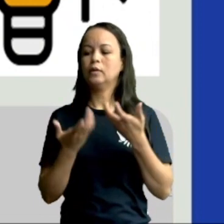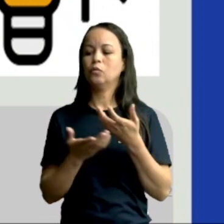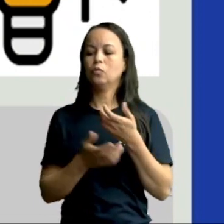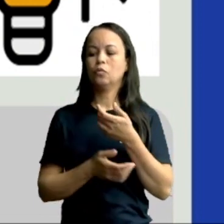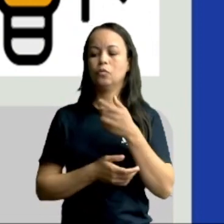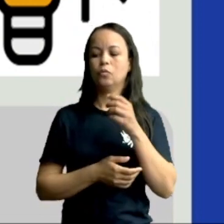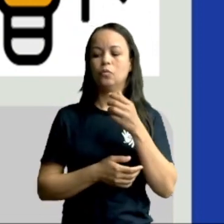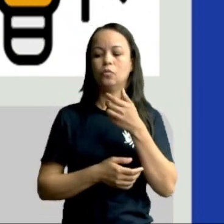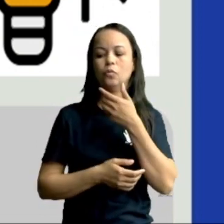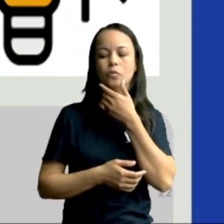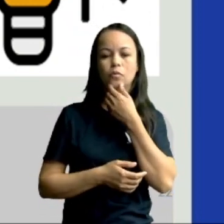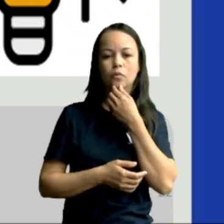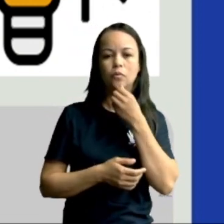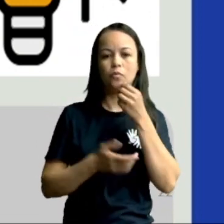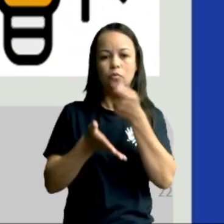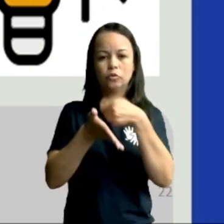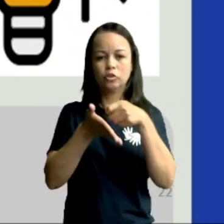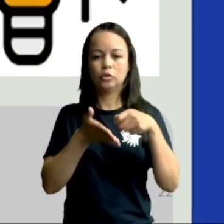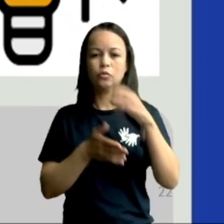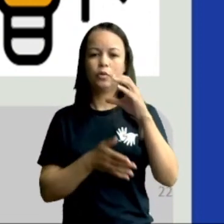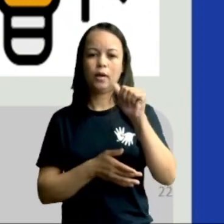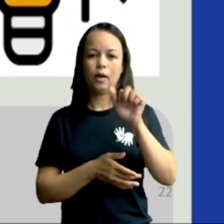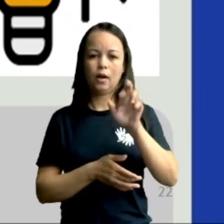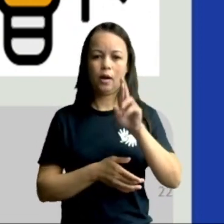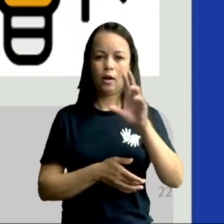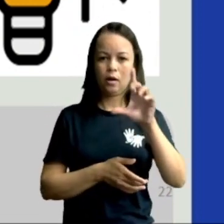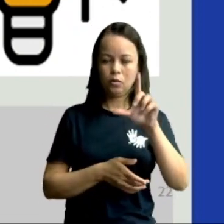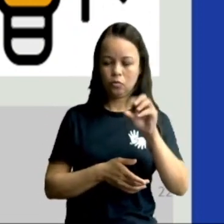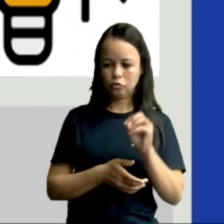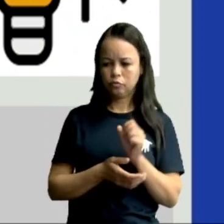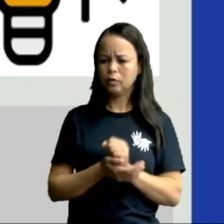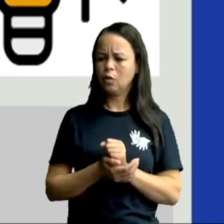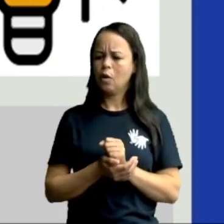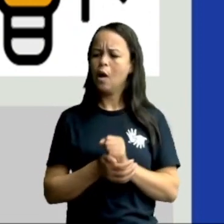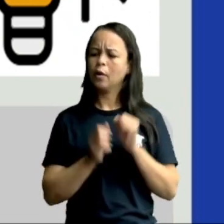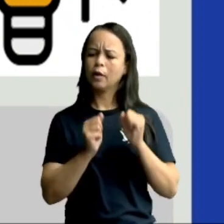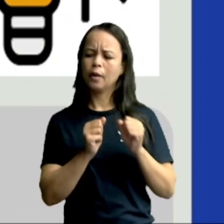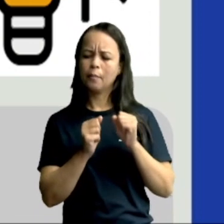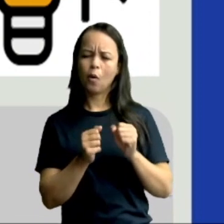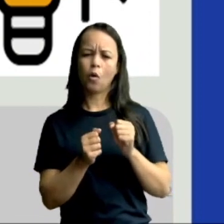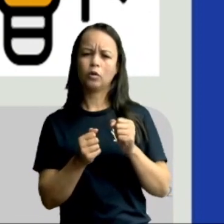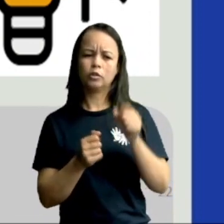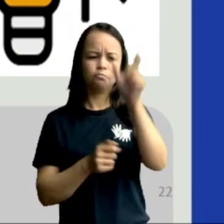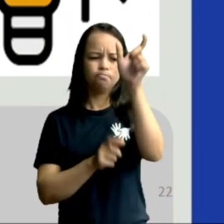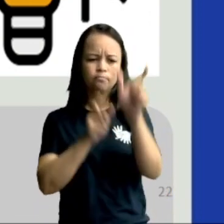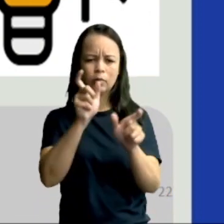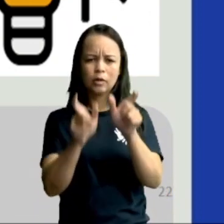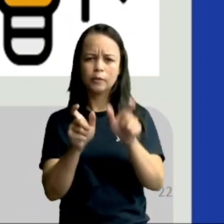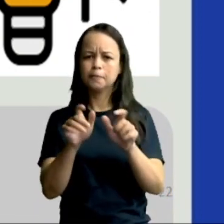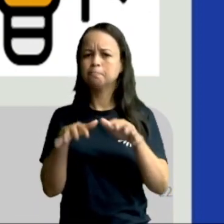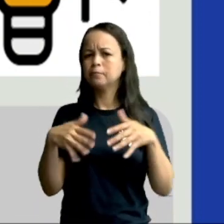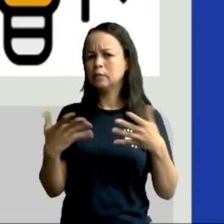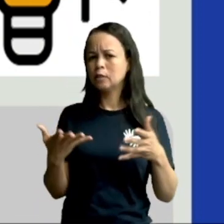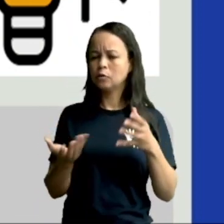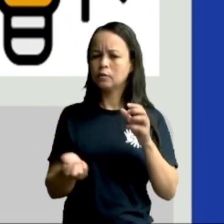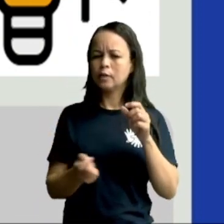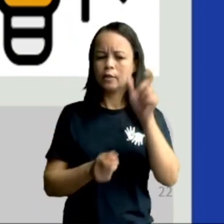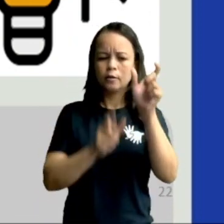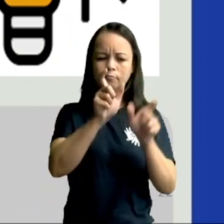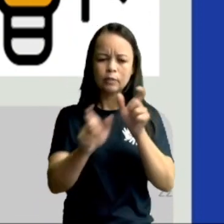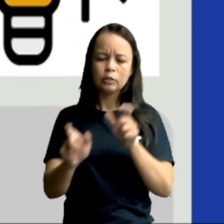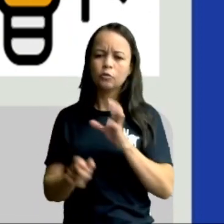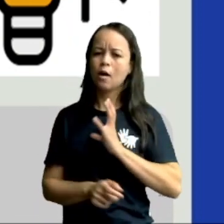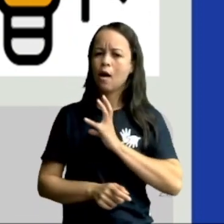Andrade. Que pode uma criatura, se não, entre as criaturas, amar?